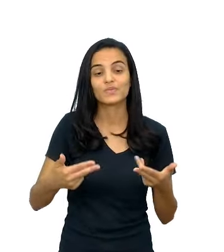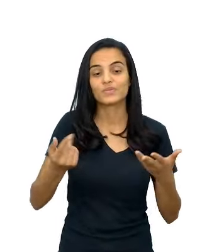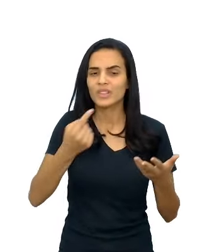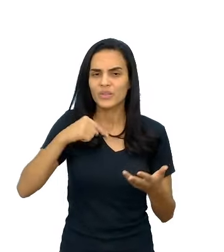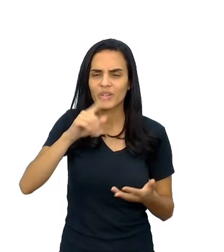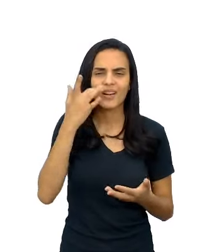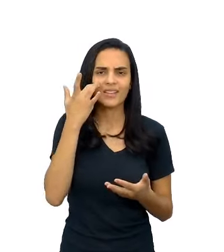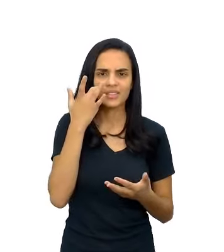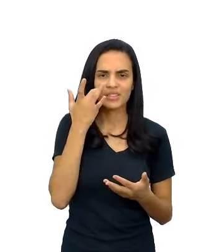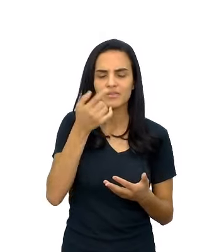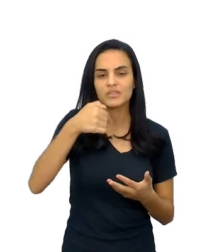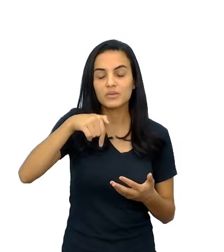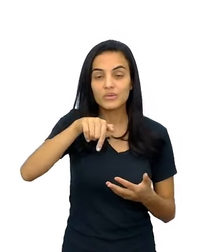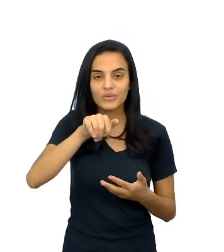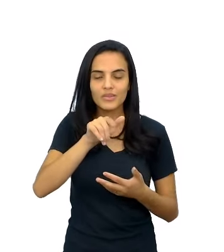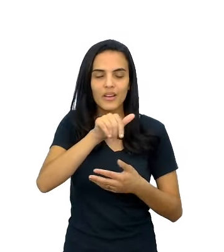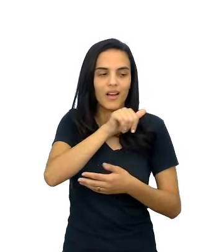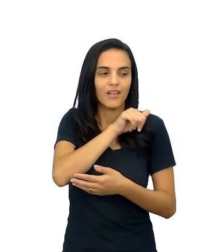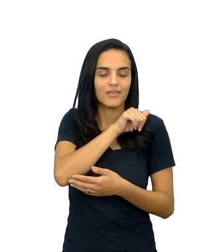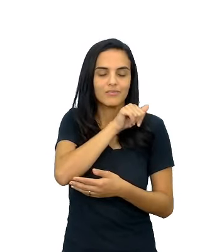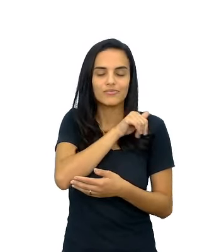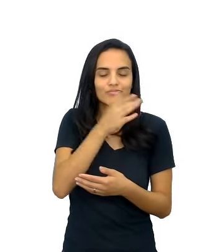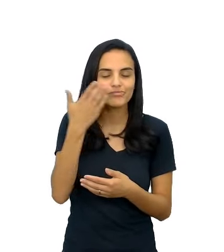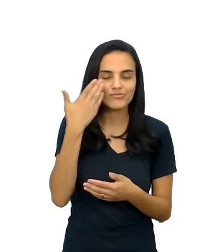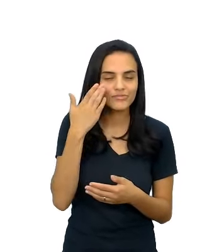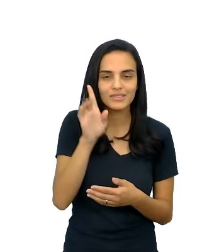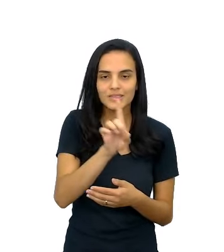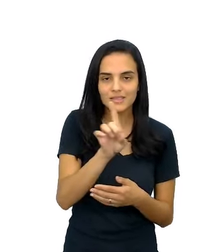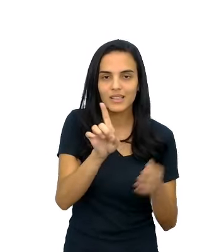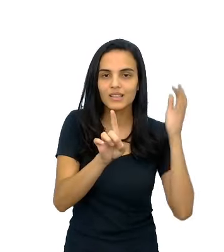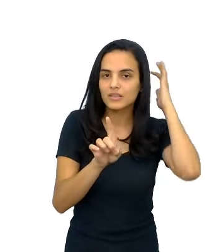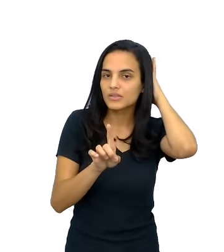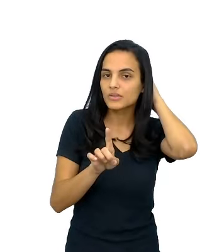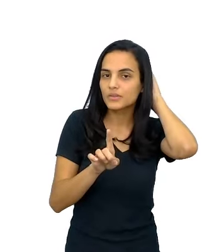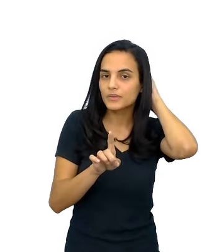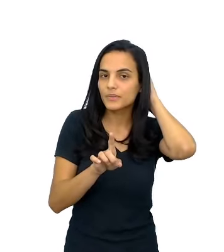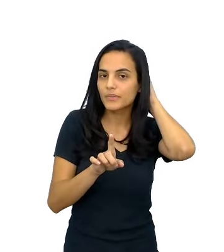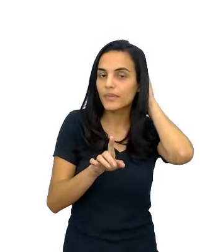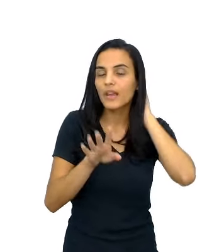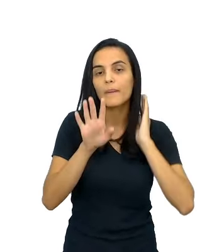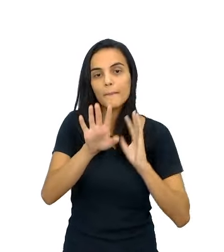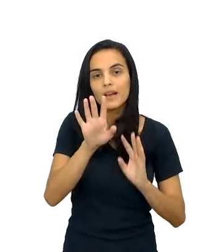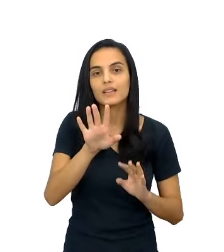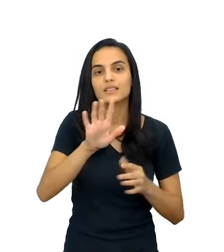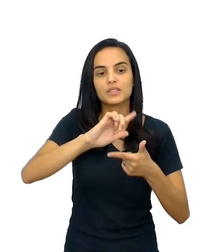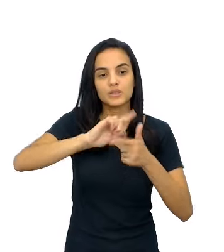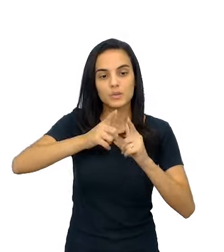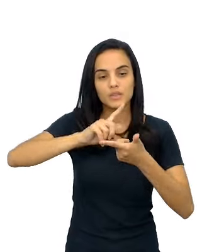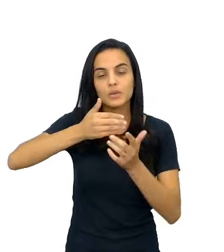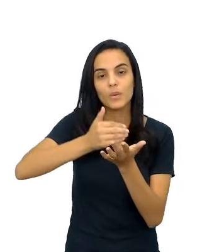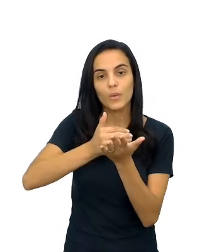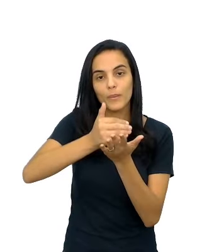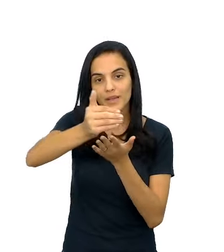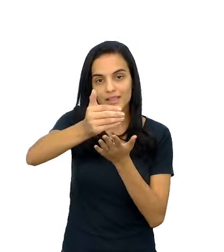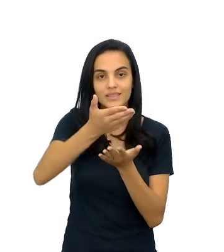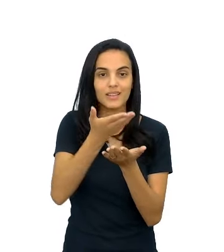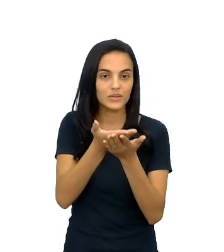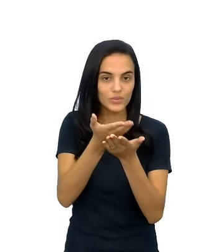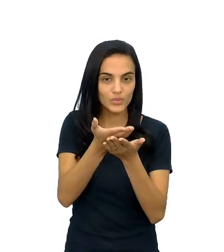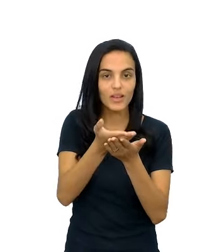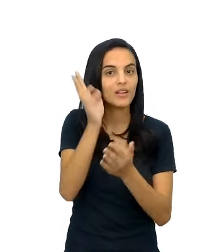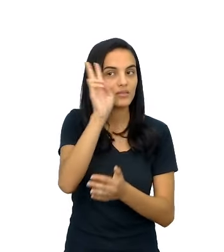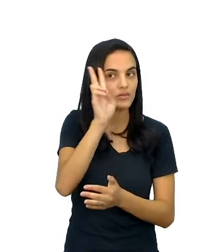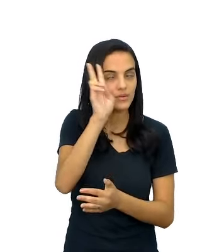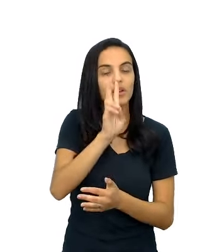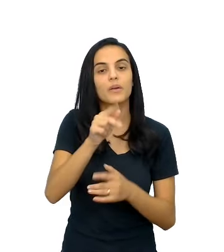achava que os alunos não entenderiam, né, mas a geometria é bem bacana quando a gente começa a estudar a história